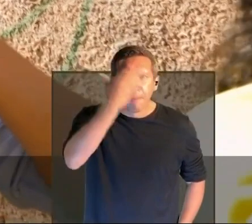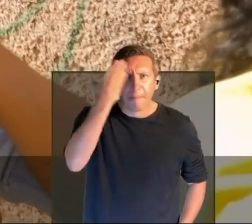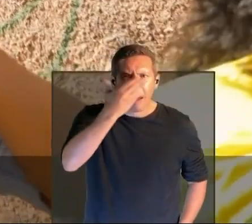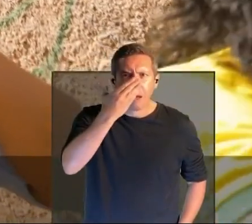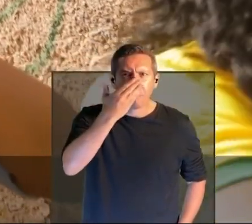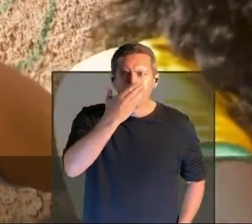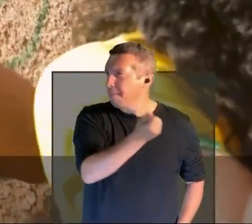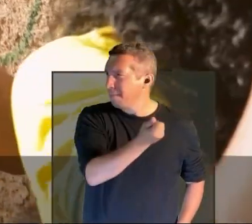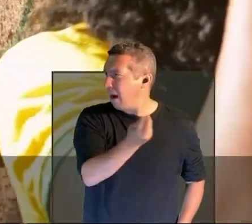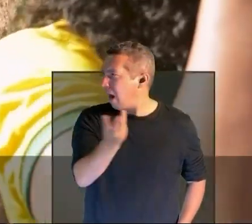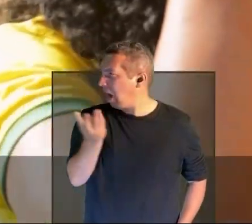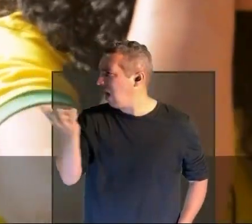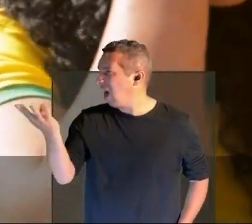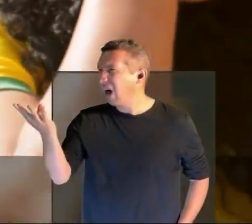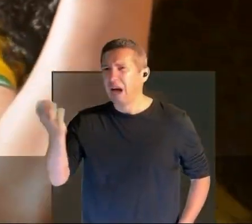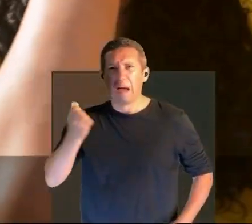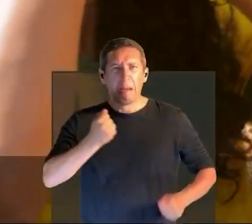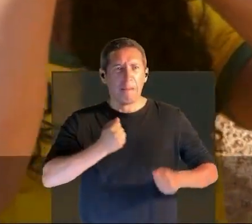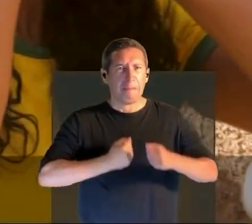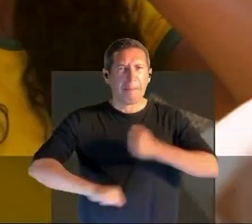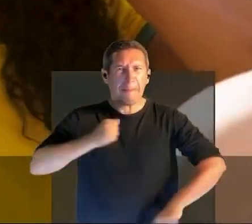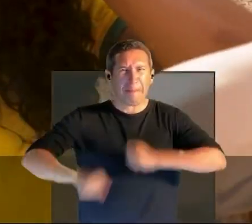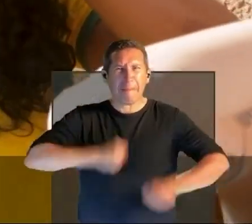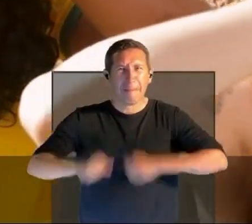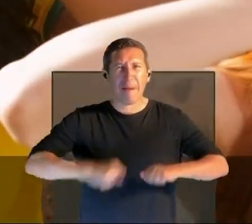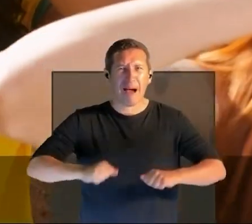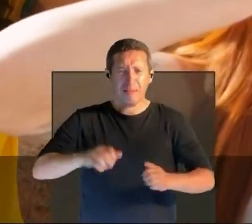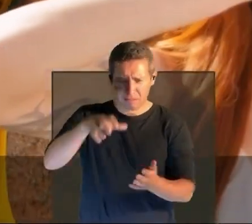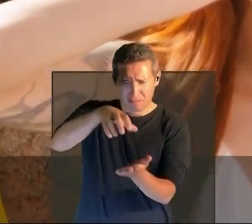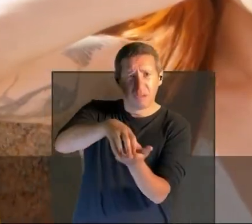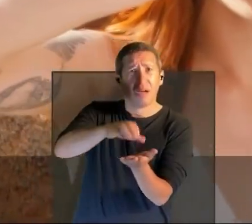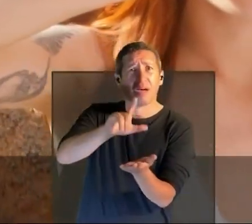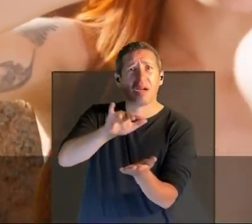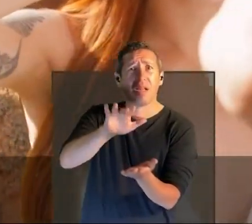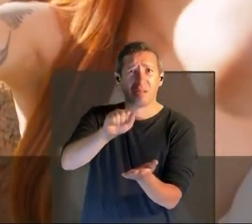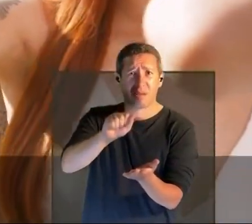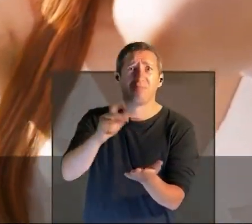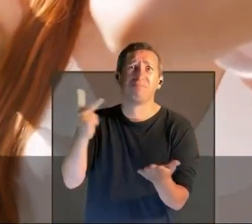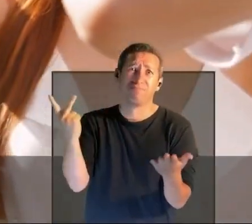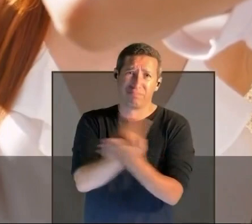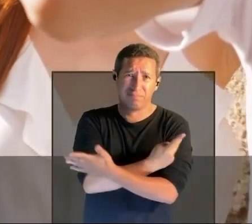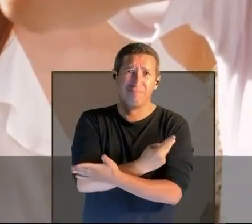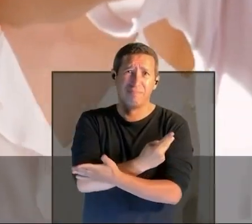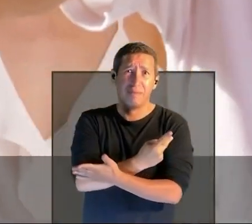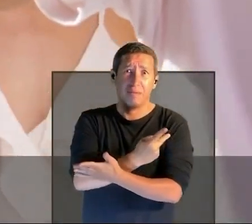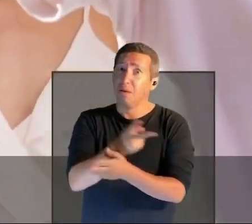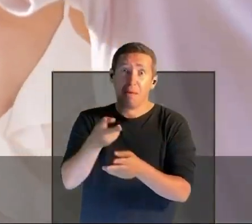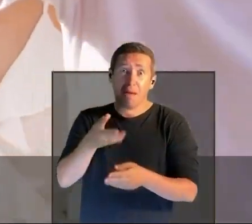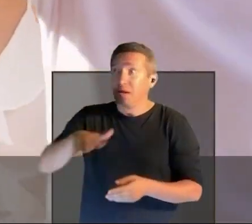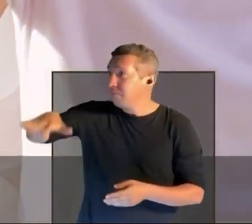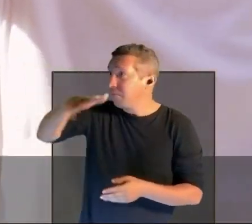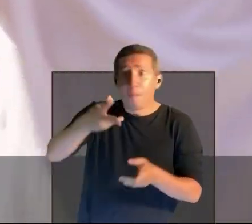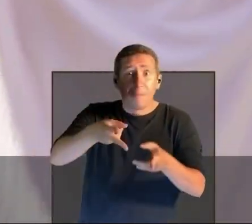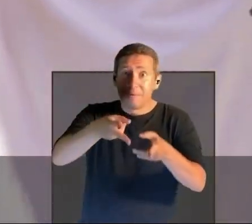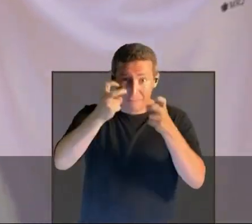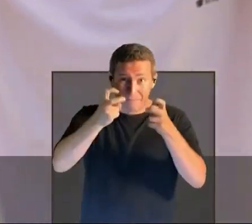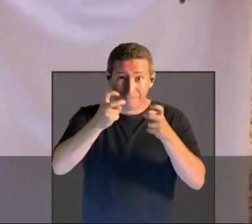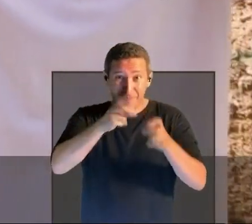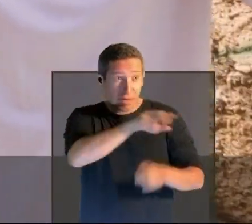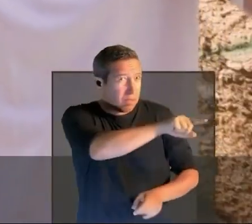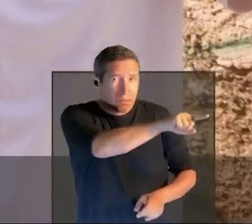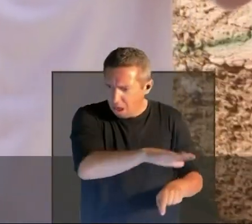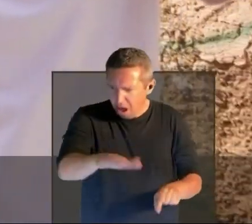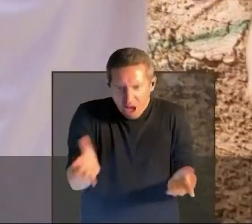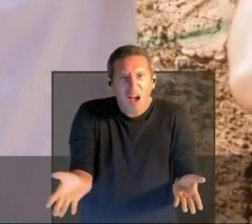Quando você não estava olhando, milhares de vidas foram ceifadas nas clínicas de aborto. Estão